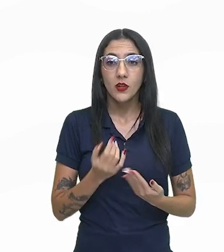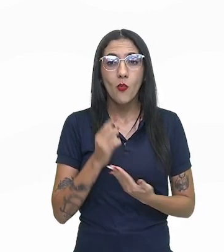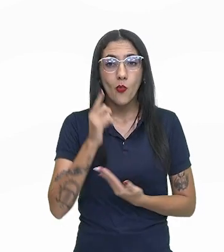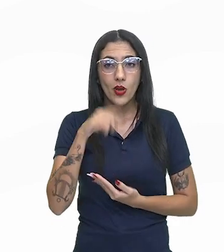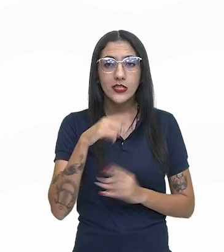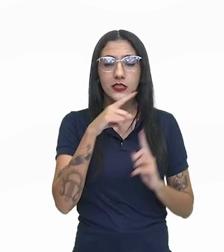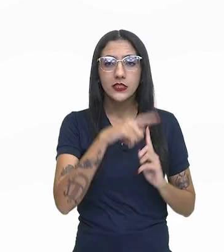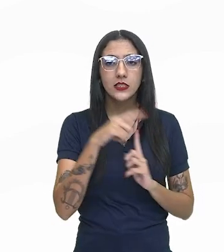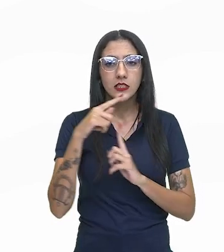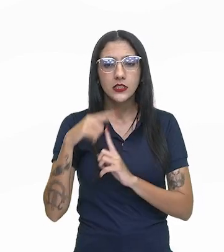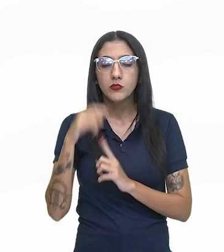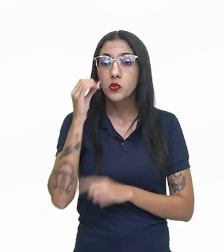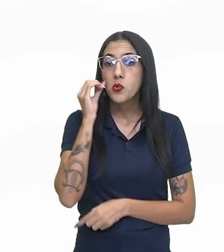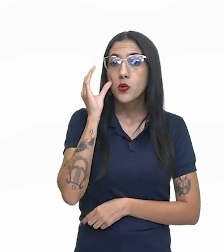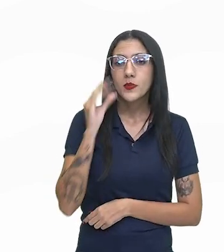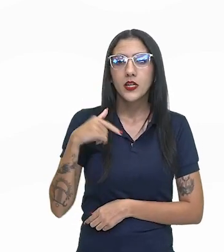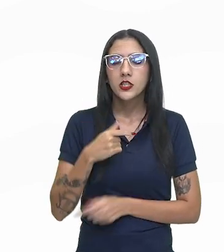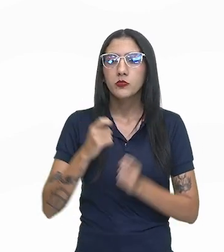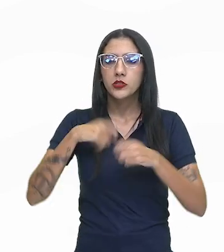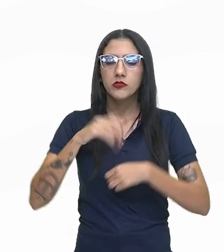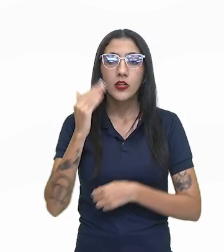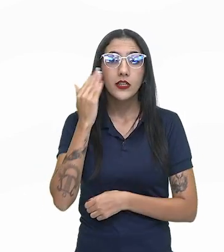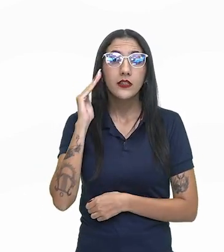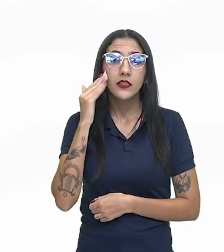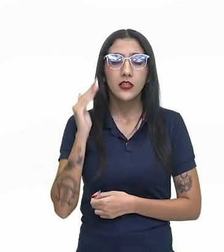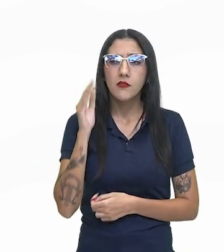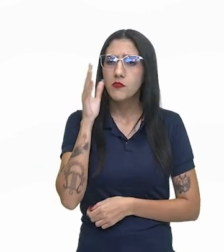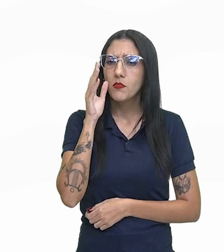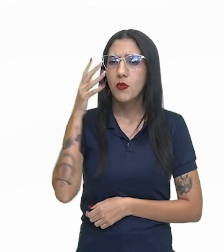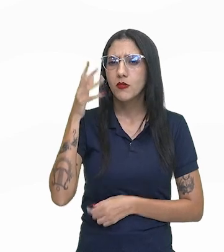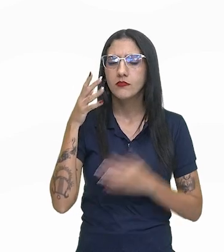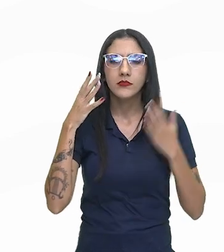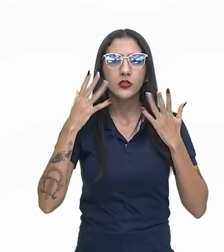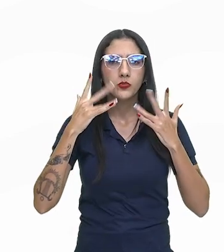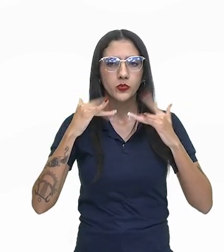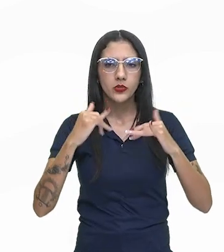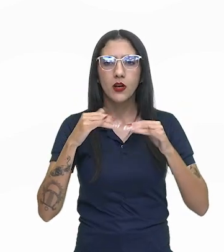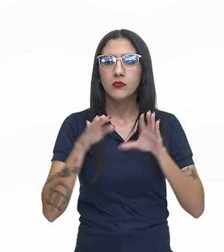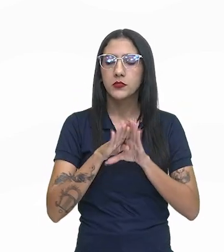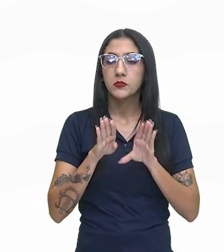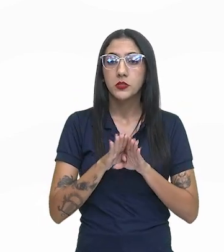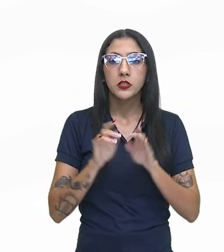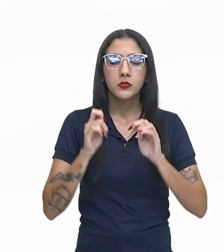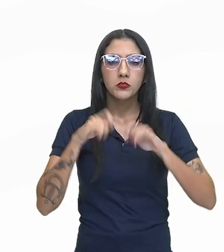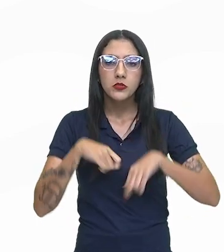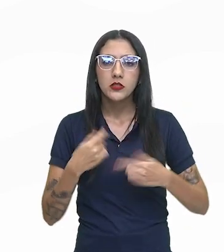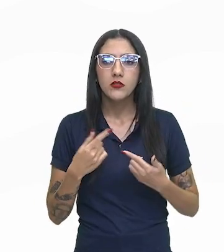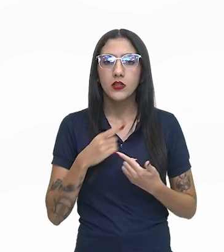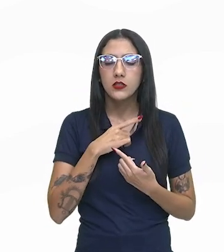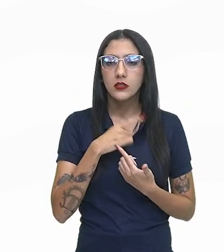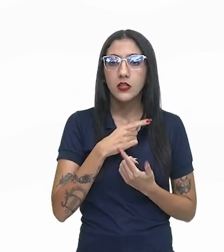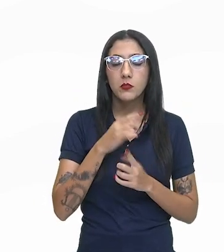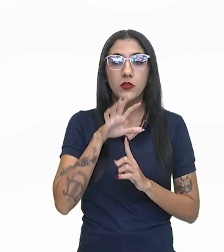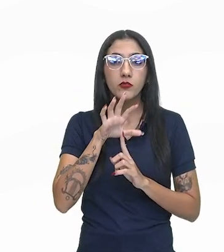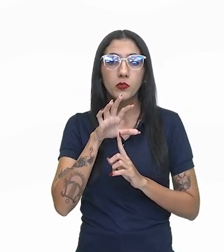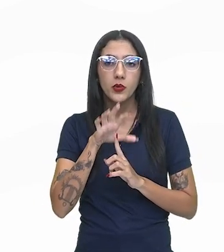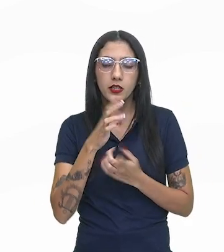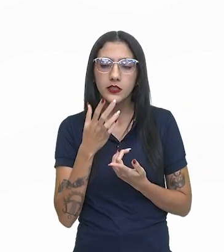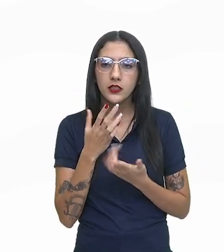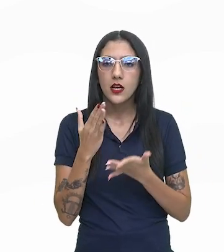conhecimento permite-nos compreender os fenômenos naturais e intervir cada vez mais